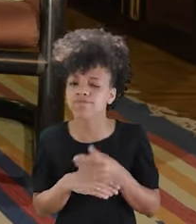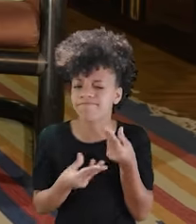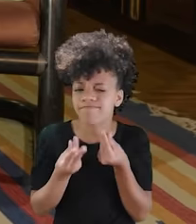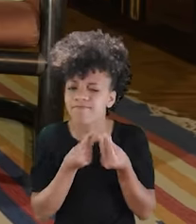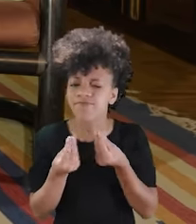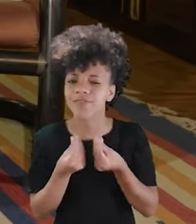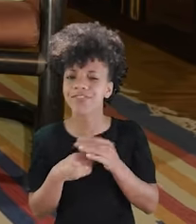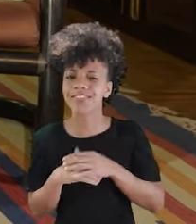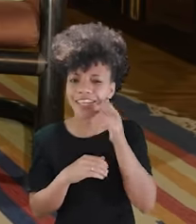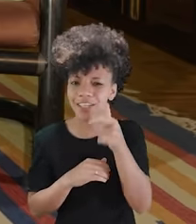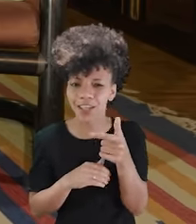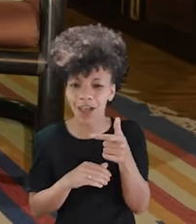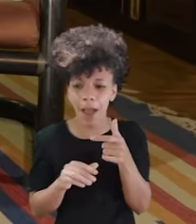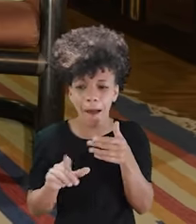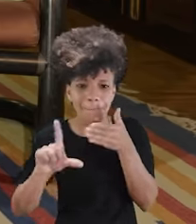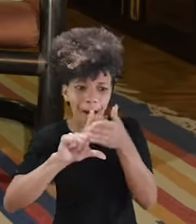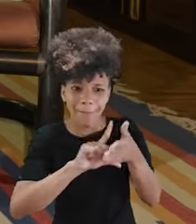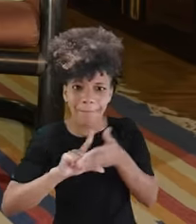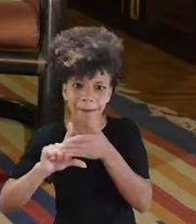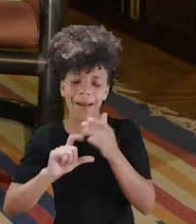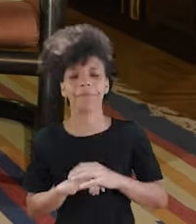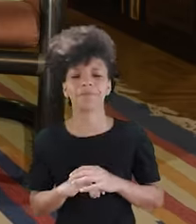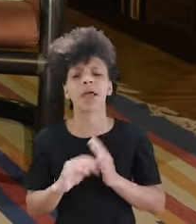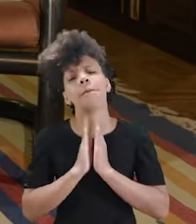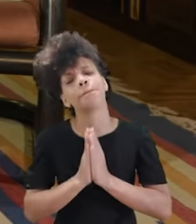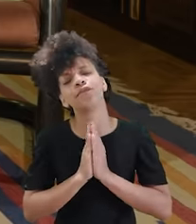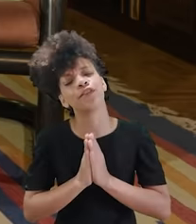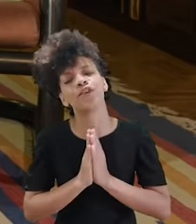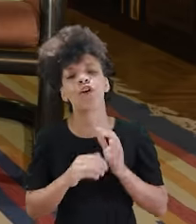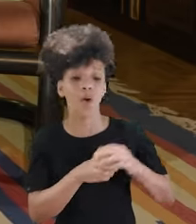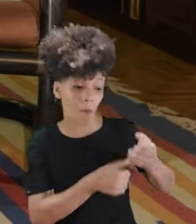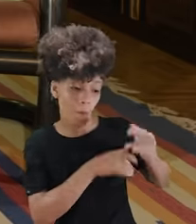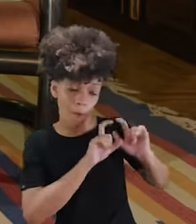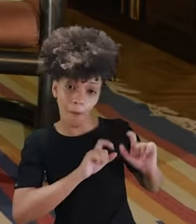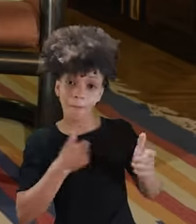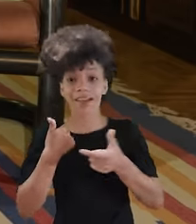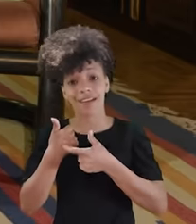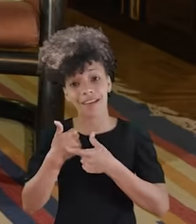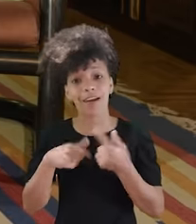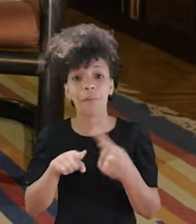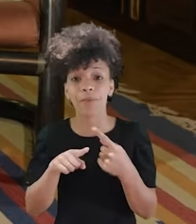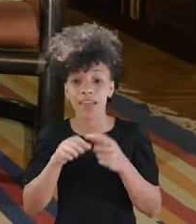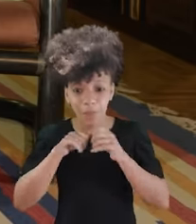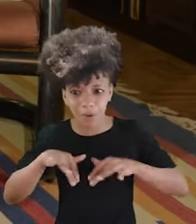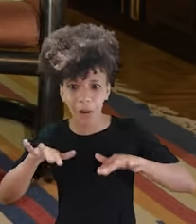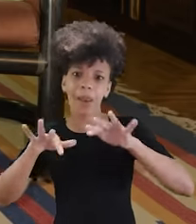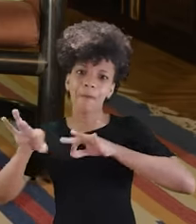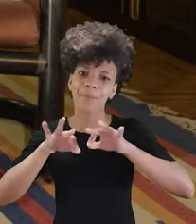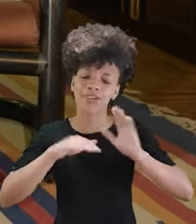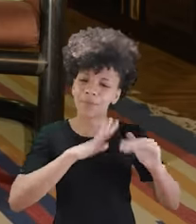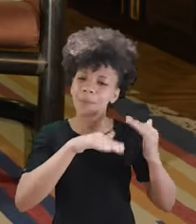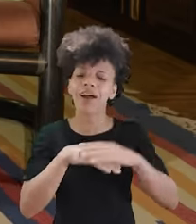favor comentem e deem like porque isso faz o projeto cada vez mais então comenta aí qual país que gostaria de conhecer lá